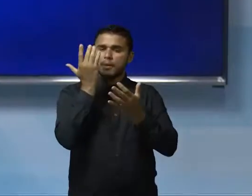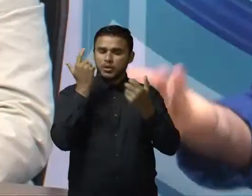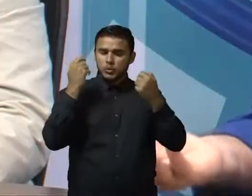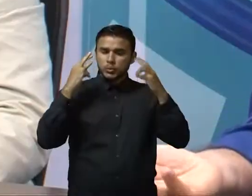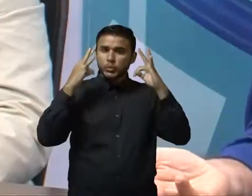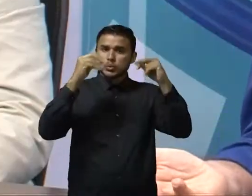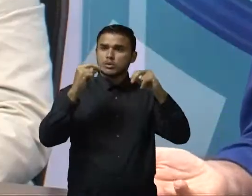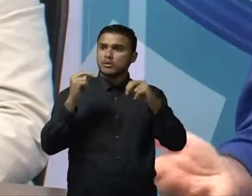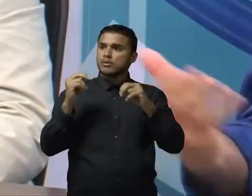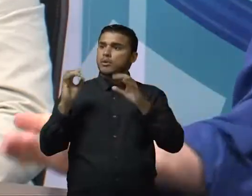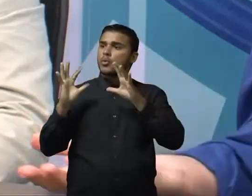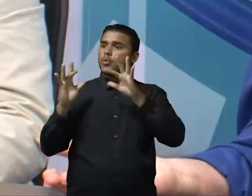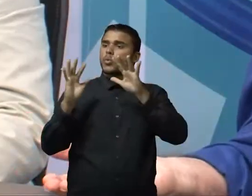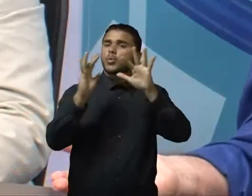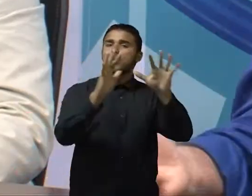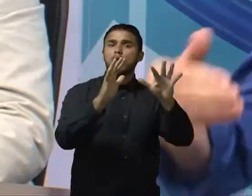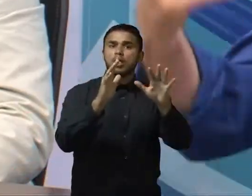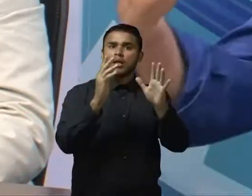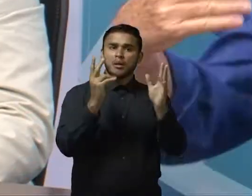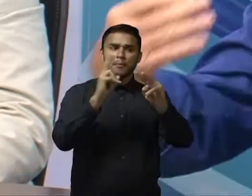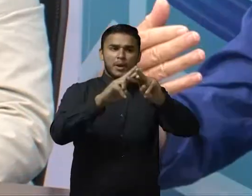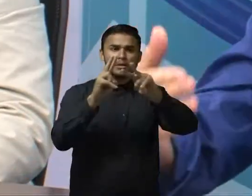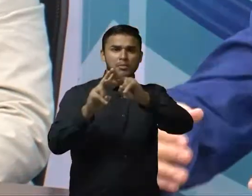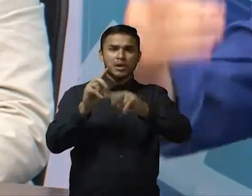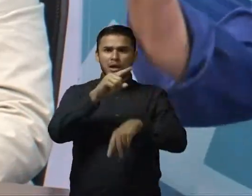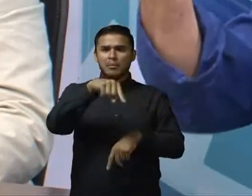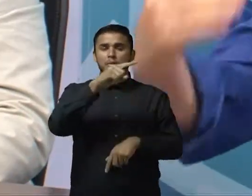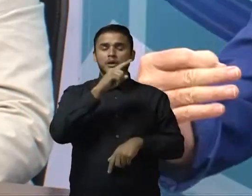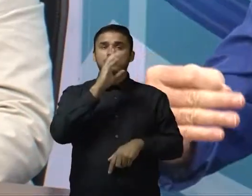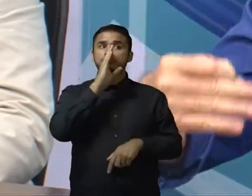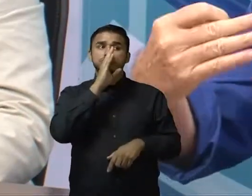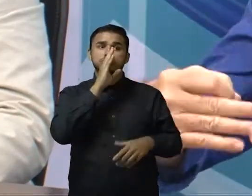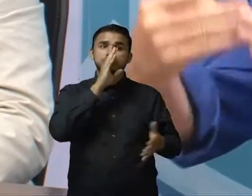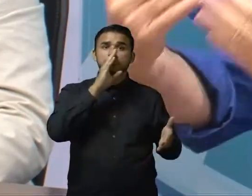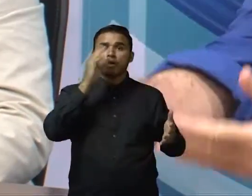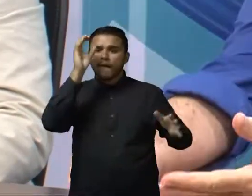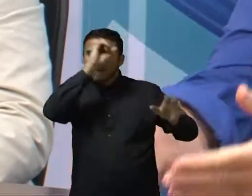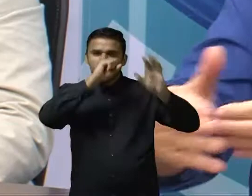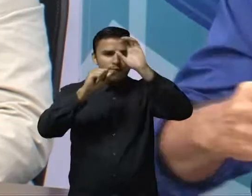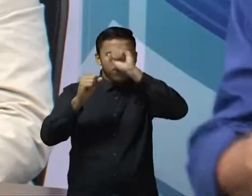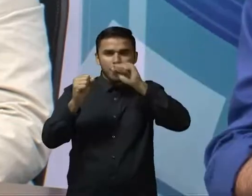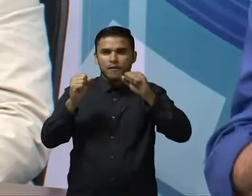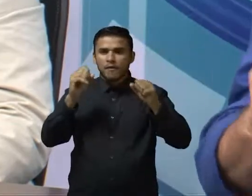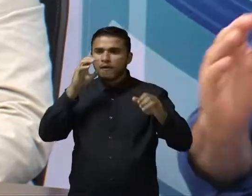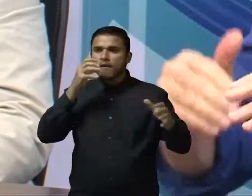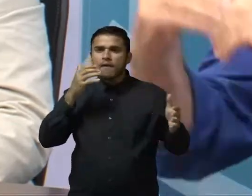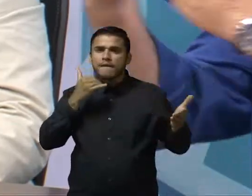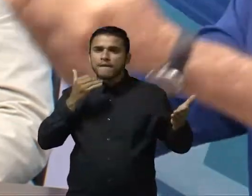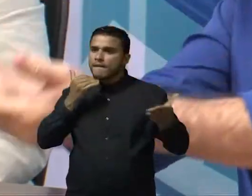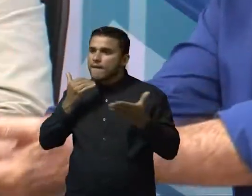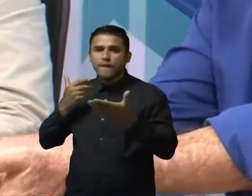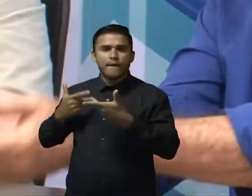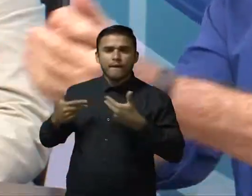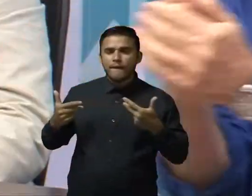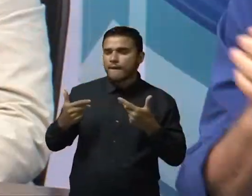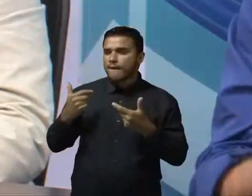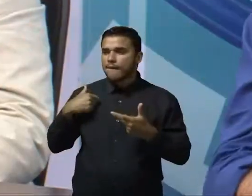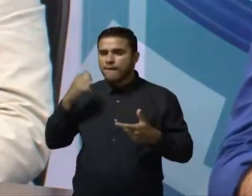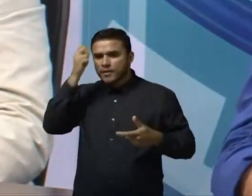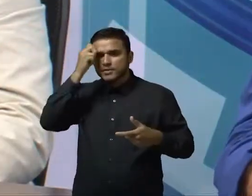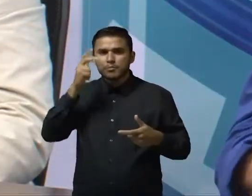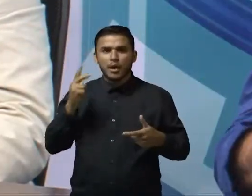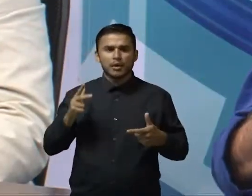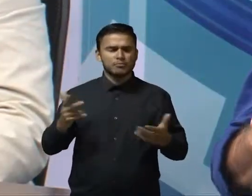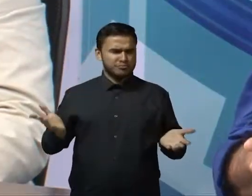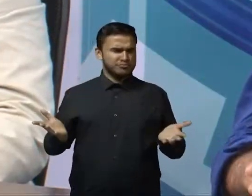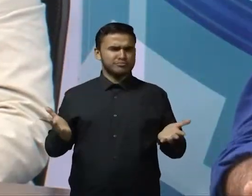você naturalizou isso. Que história é essa? Nós não podemos naturalizar nem a questão de aumento de homicídios, mas também nós não podemos